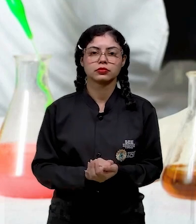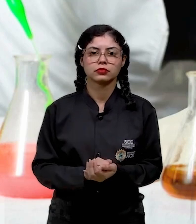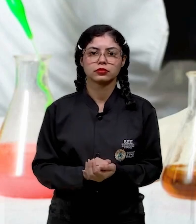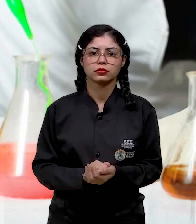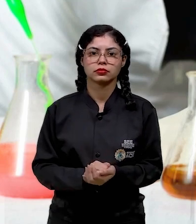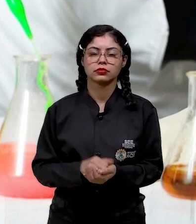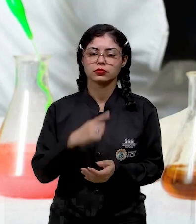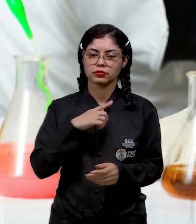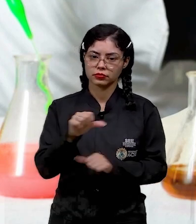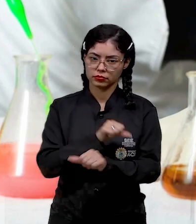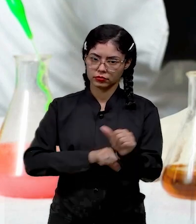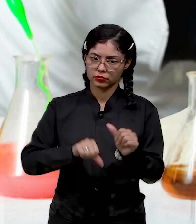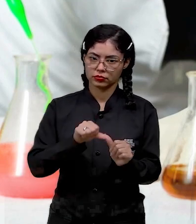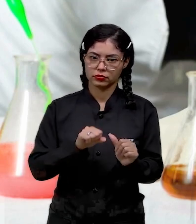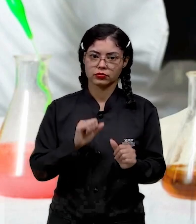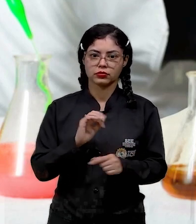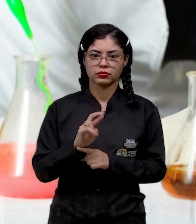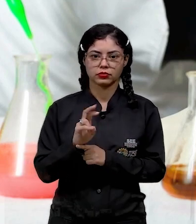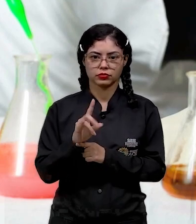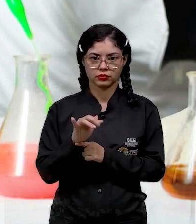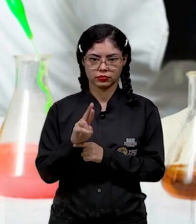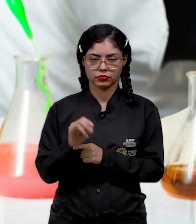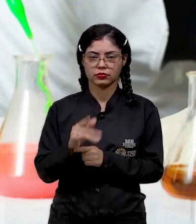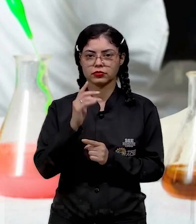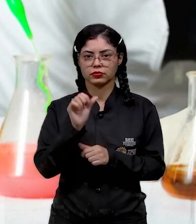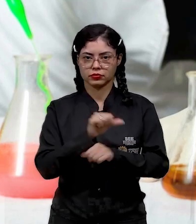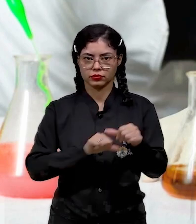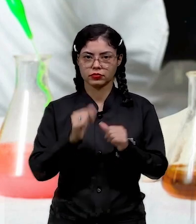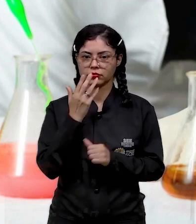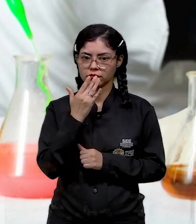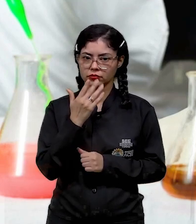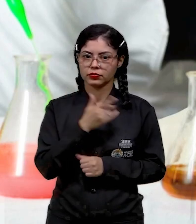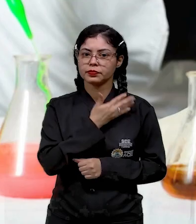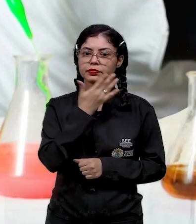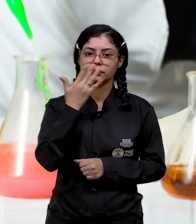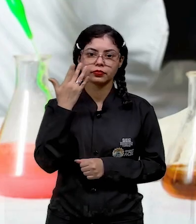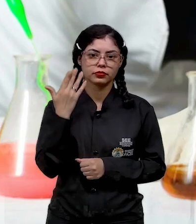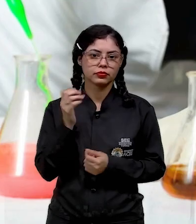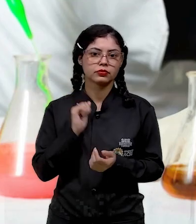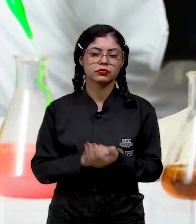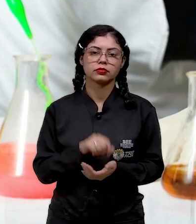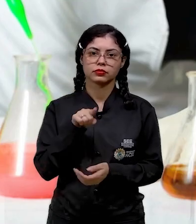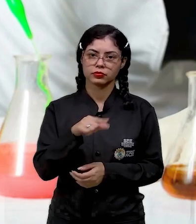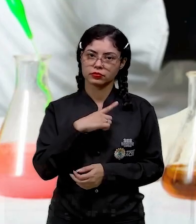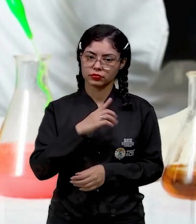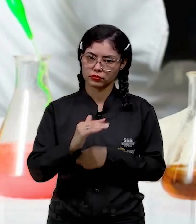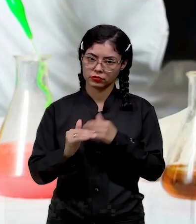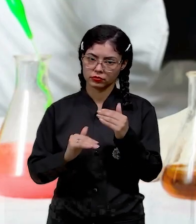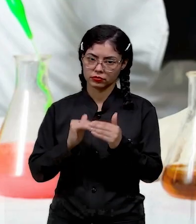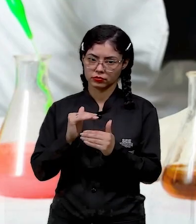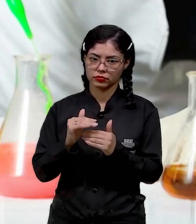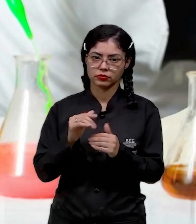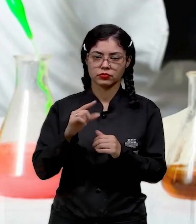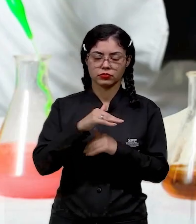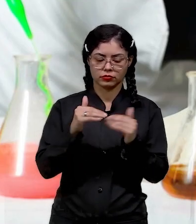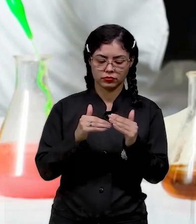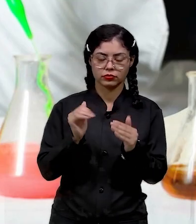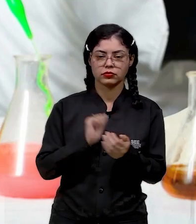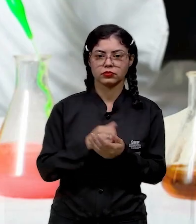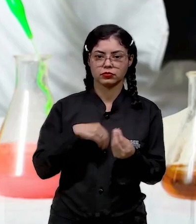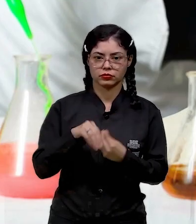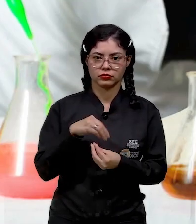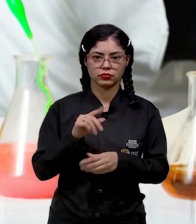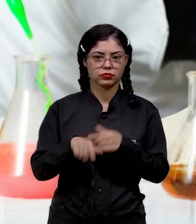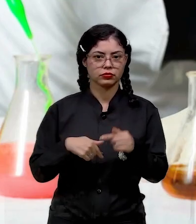seja transformado em caramelo. Ele muda de cor, né, ele muda o cheiro. Então, ele tem ali toda uma reação química